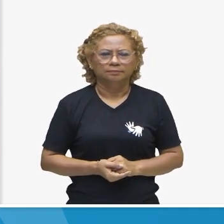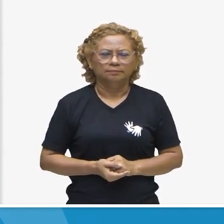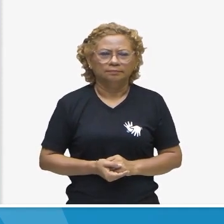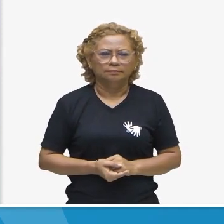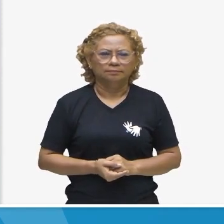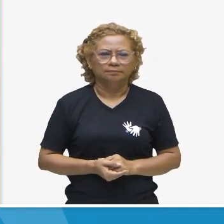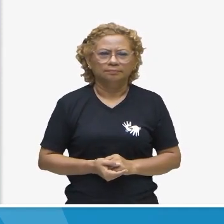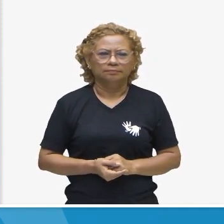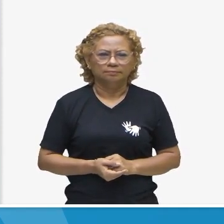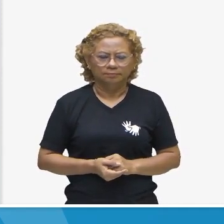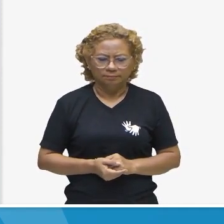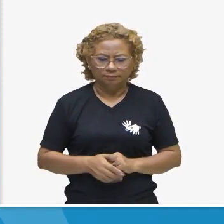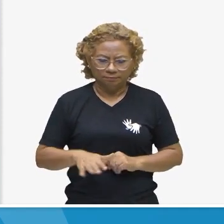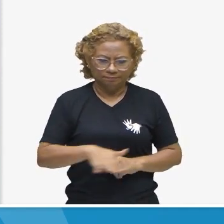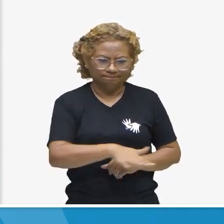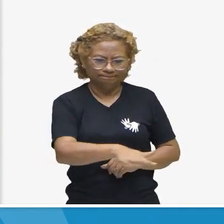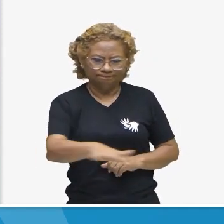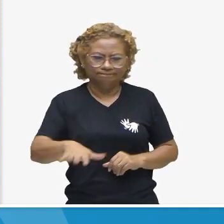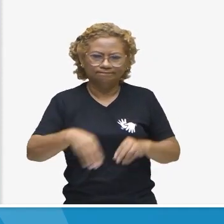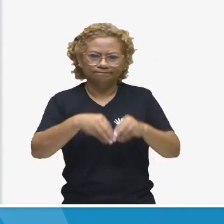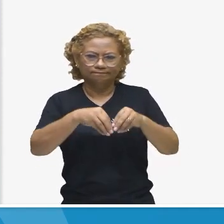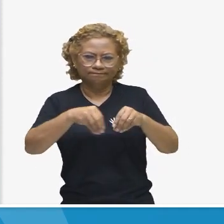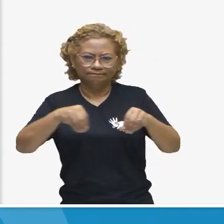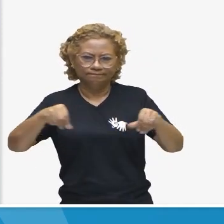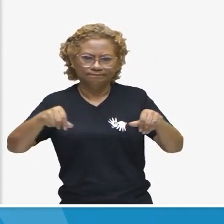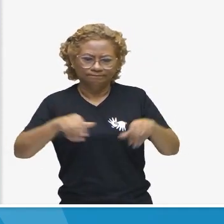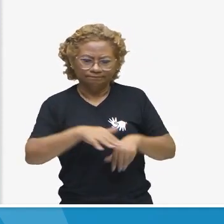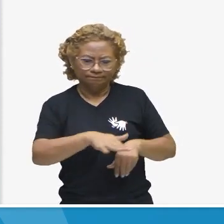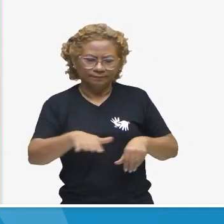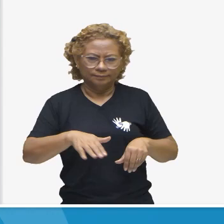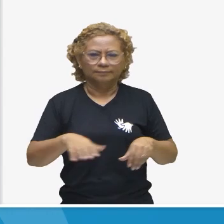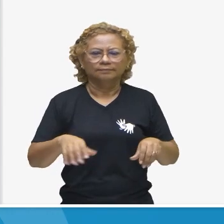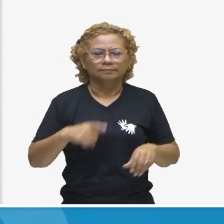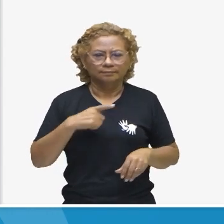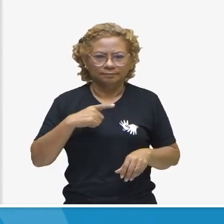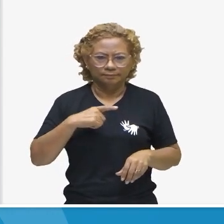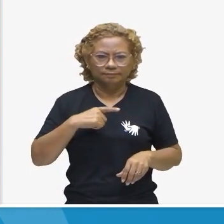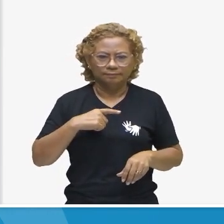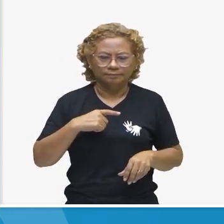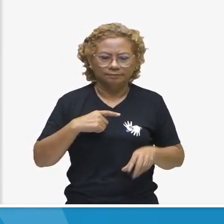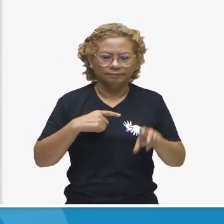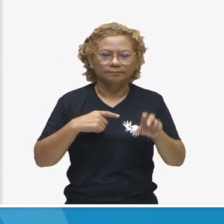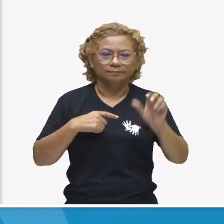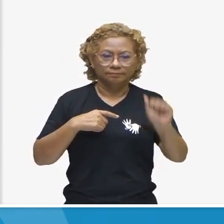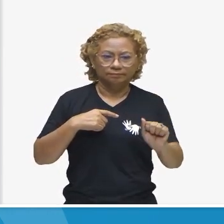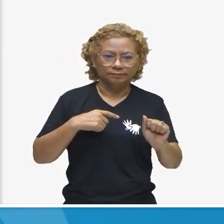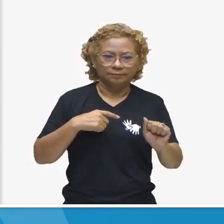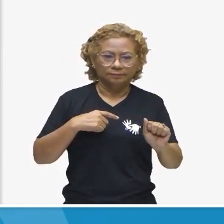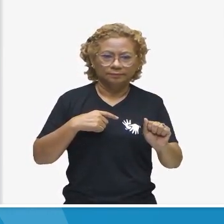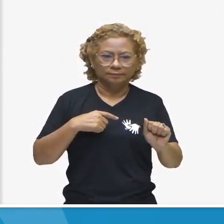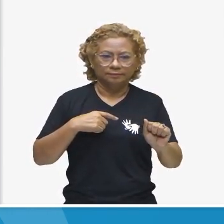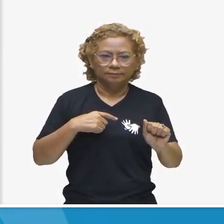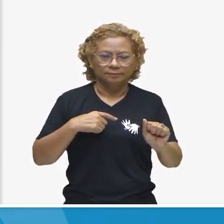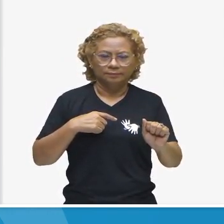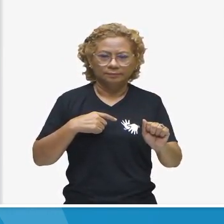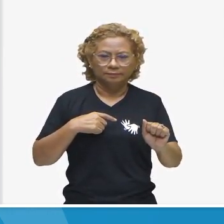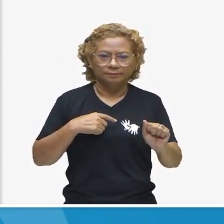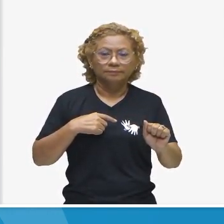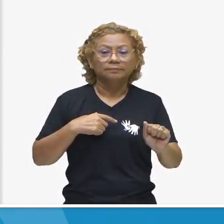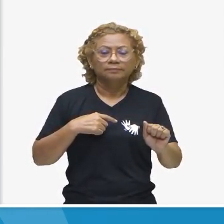o chão, sobre o plano? Porque a ideia aqui é o seguinte, nós temos a gangorra e nós temos uma pessoa que